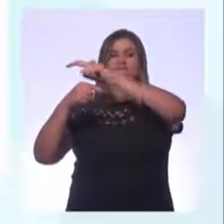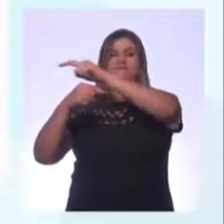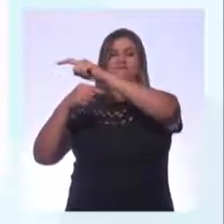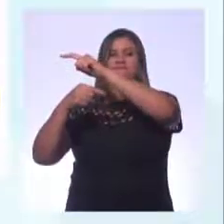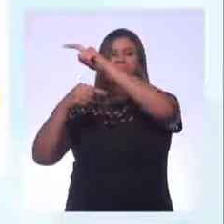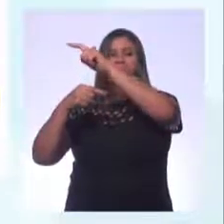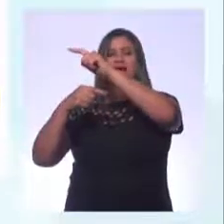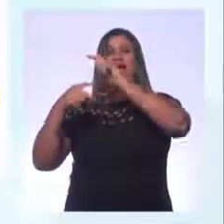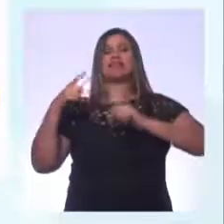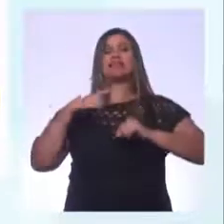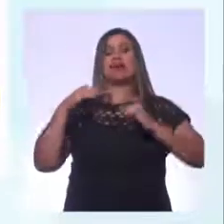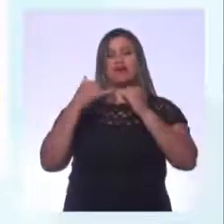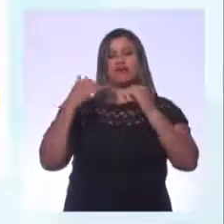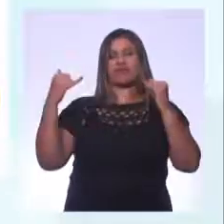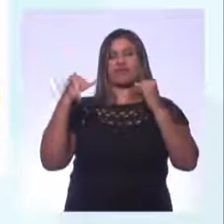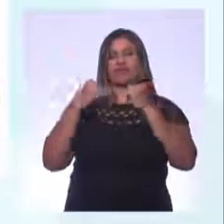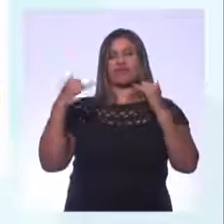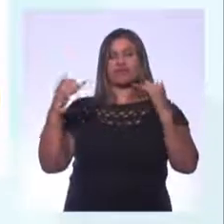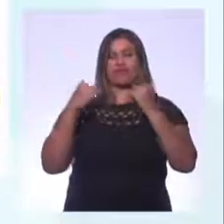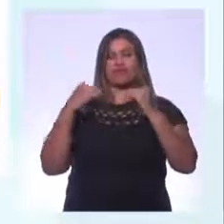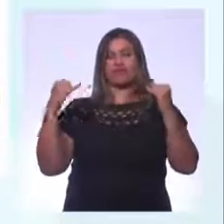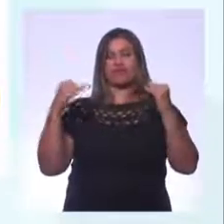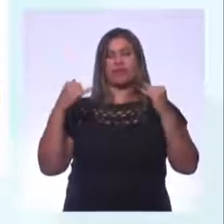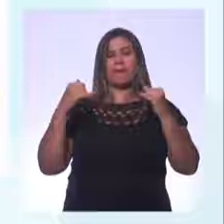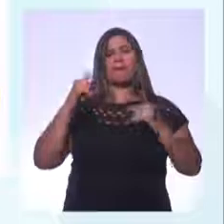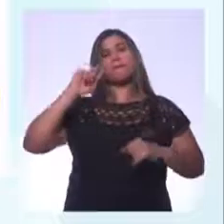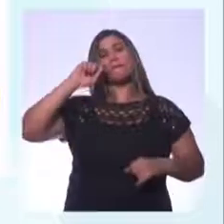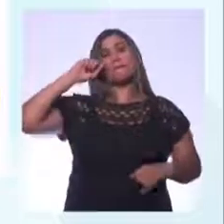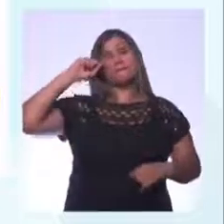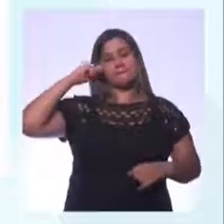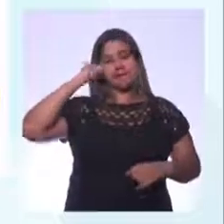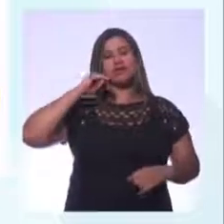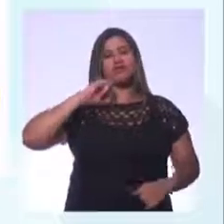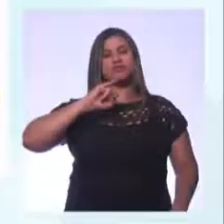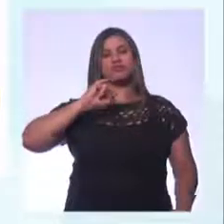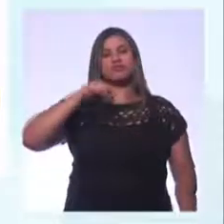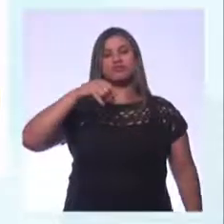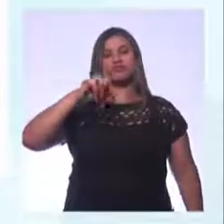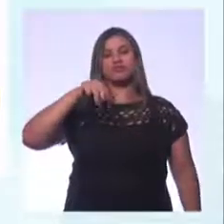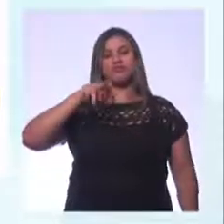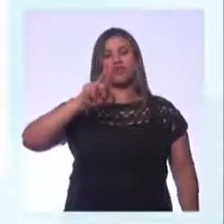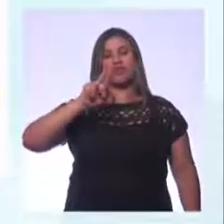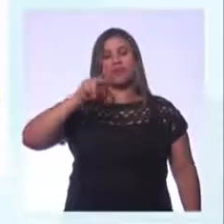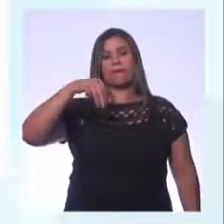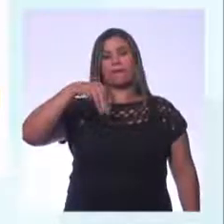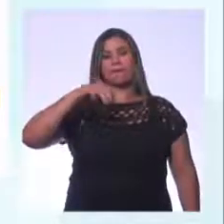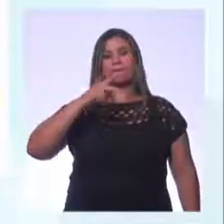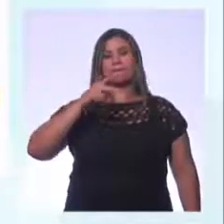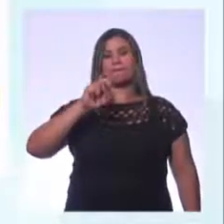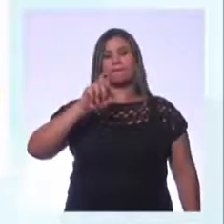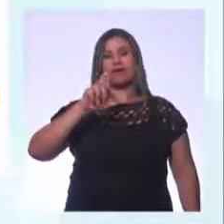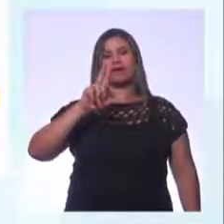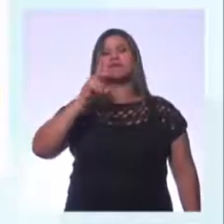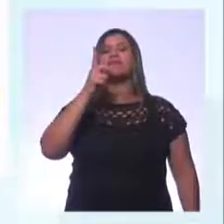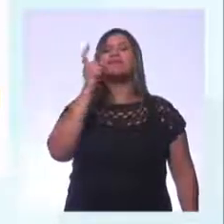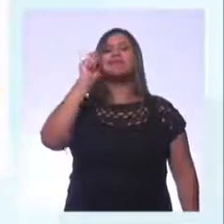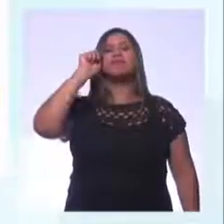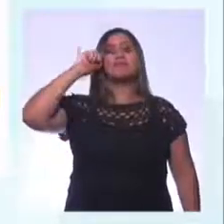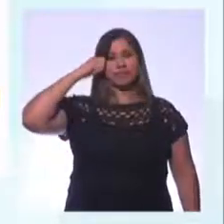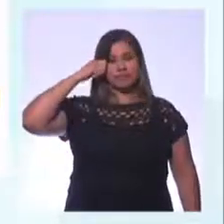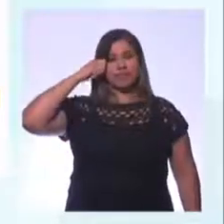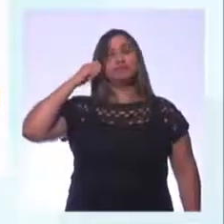um fiozinho vermelho, um fiozinho preto, um jumper preto, que está conectado a esse componente